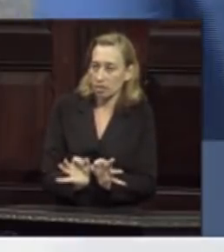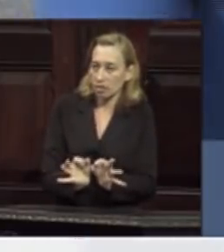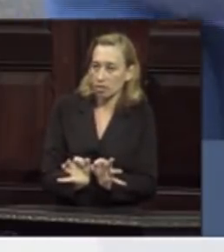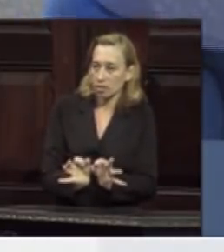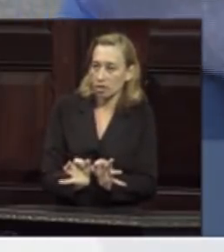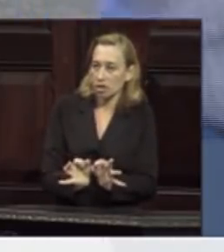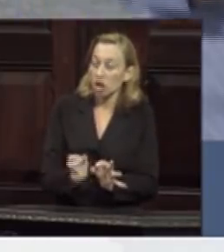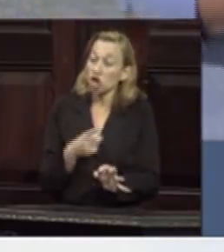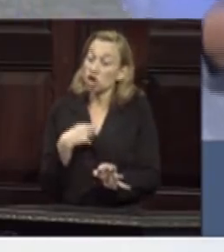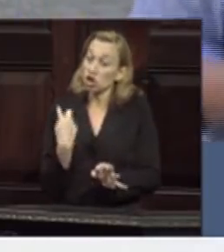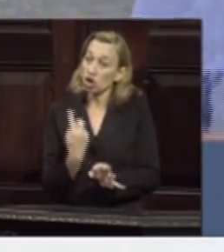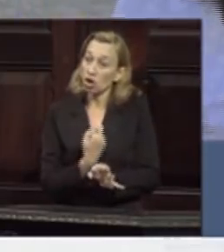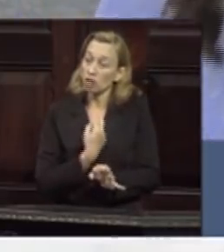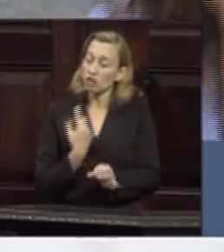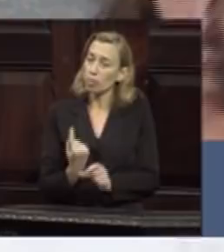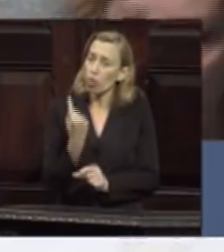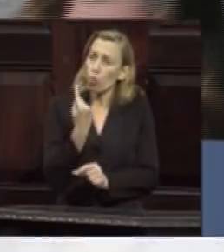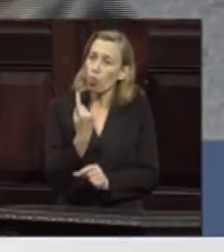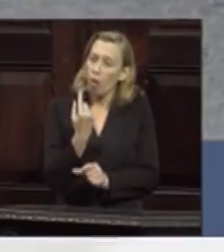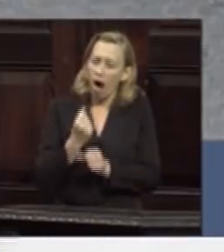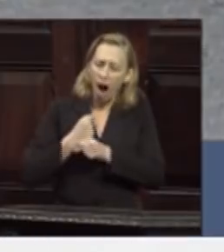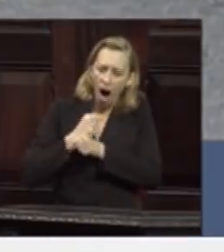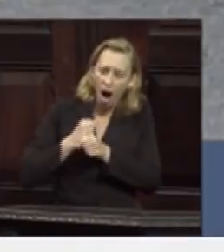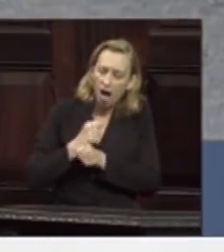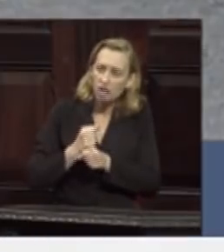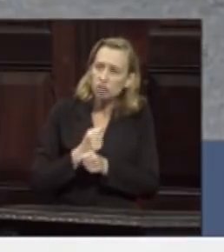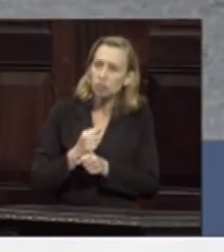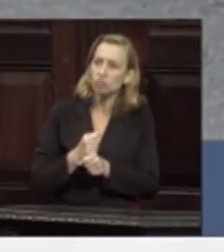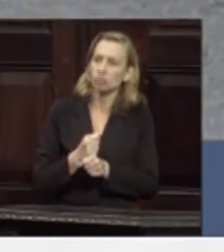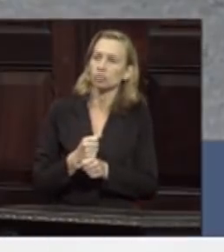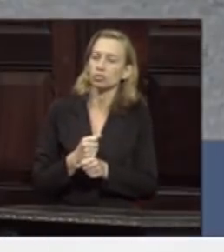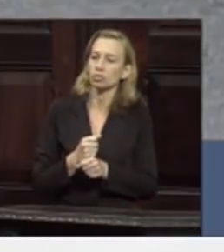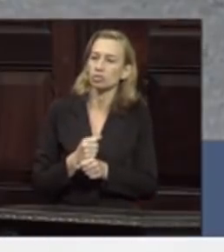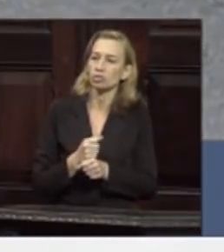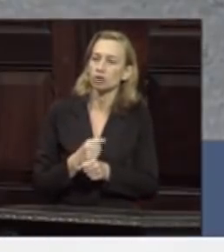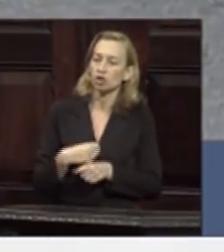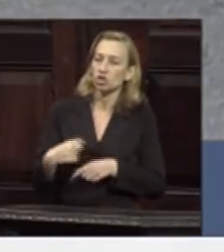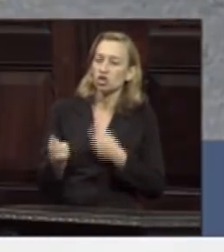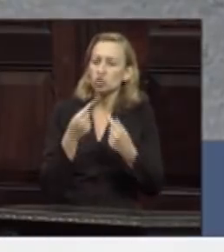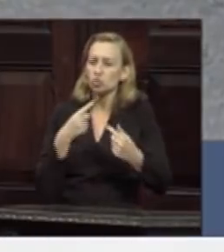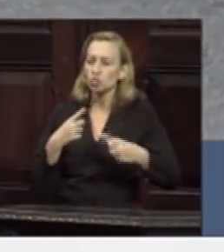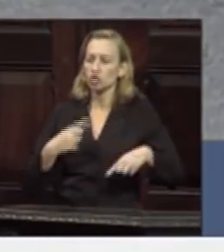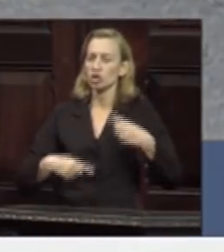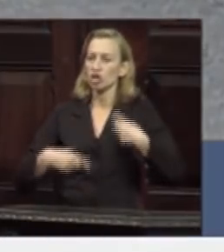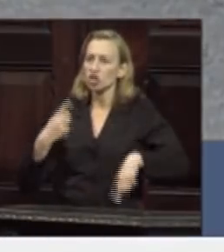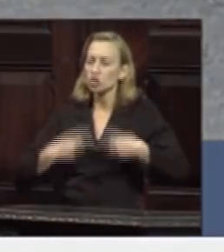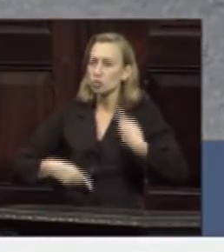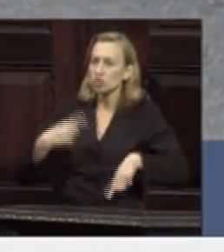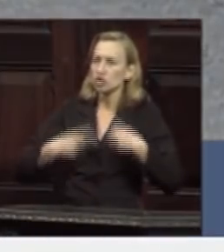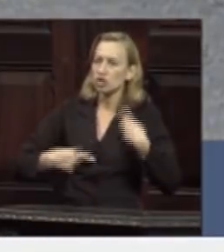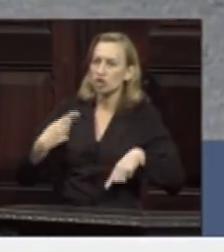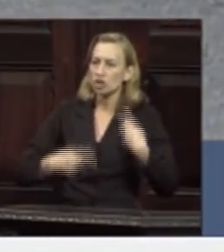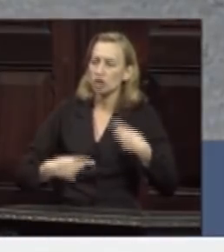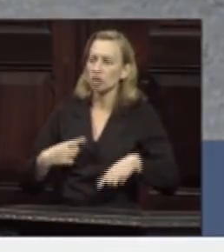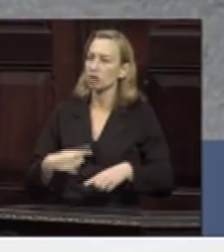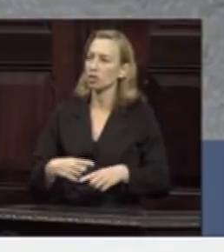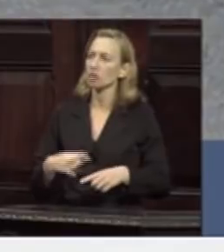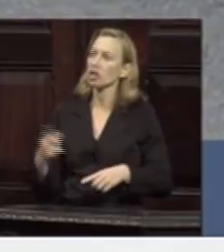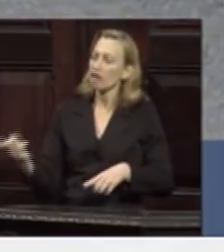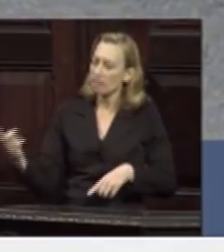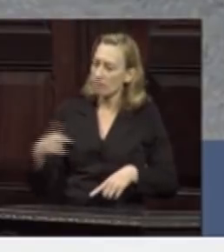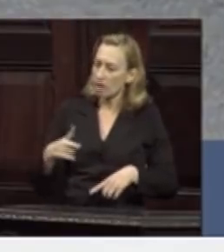a organização de um plano de cargo, carreira e salários para a área da saúde. Veio para essa casa,